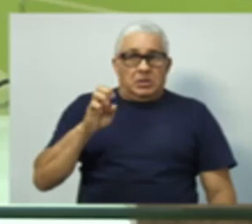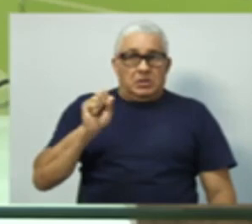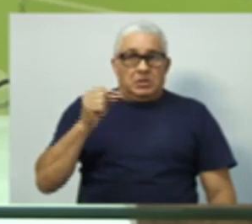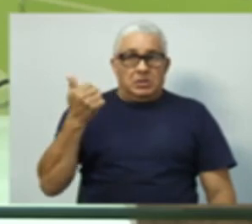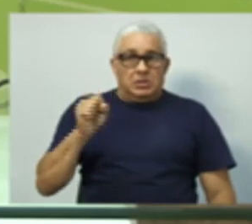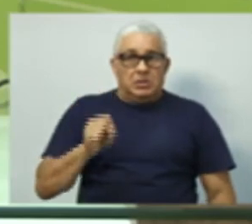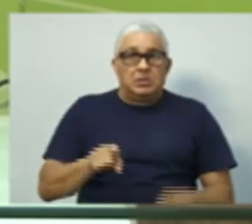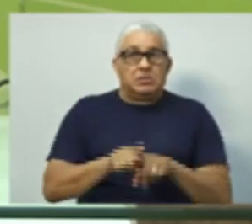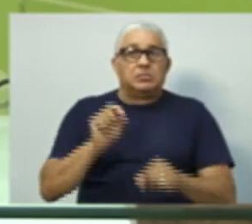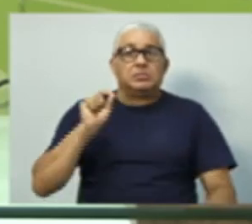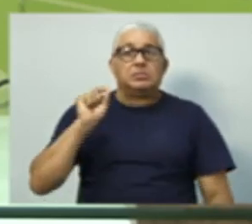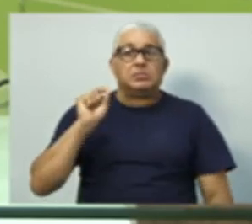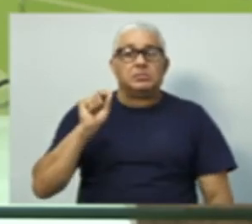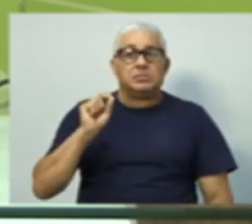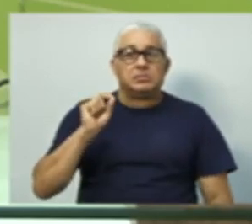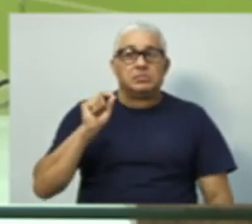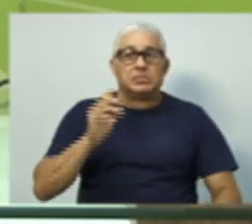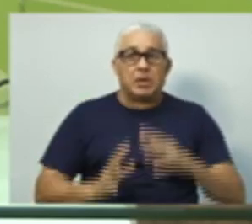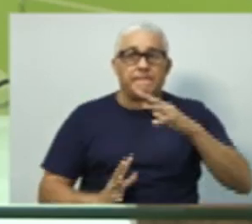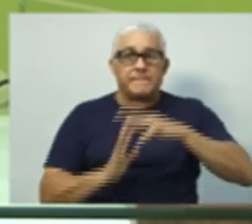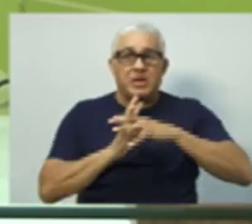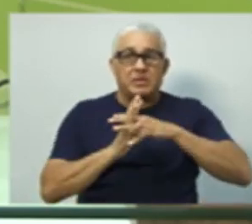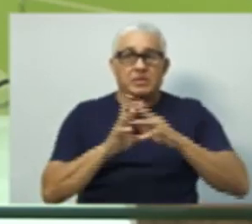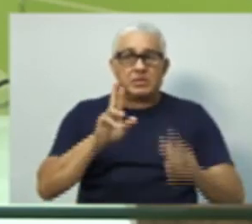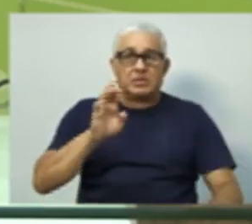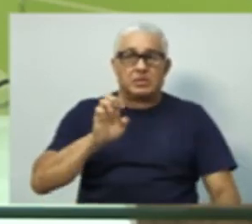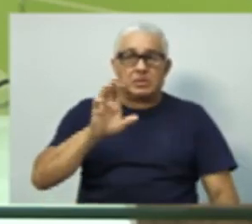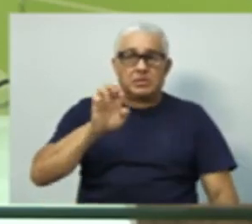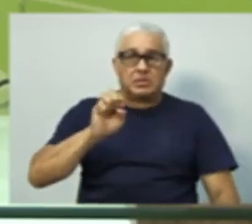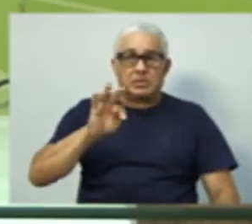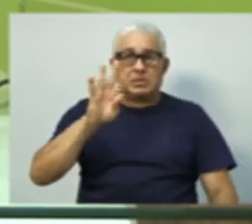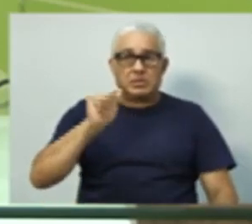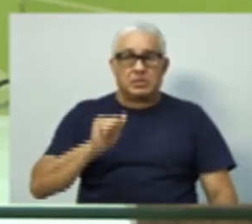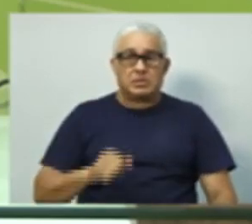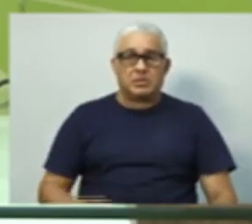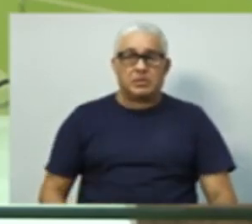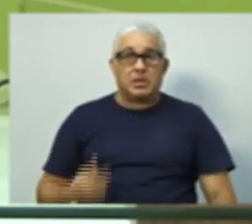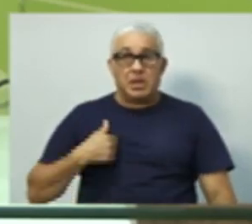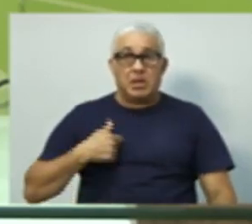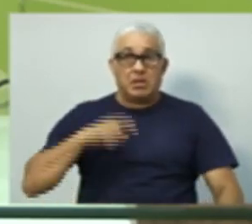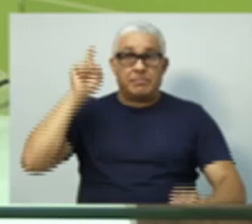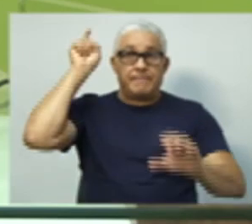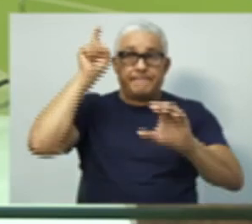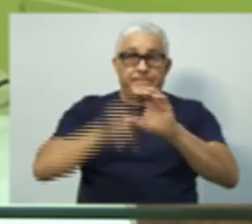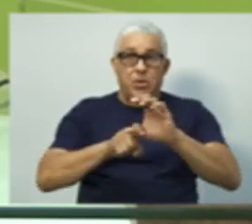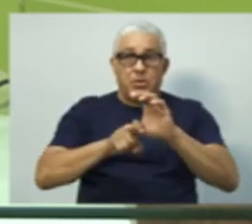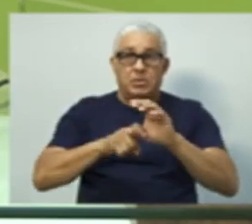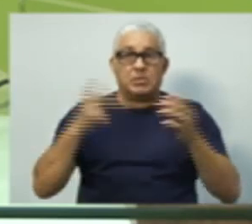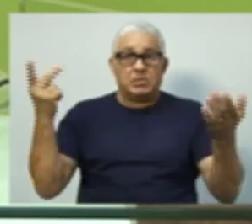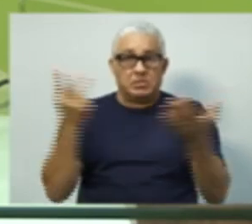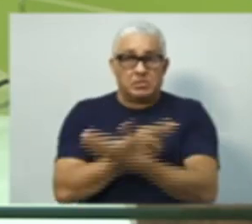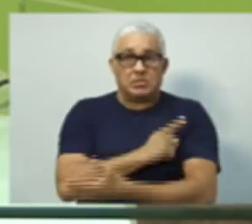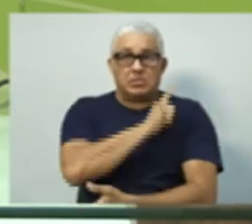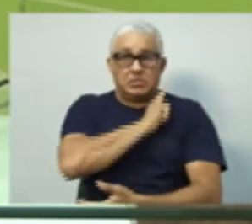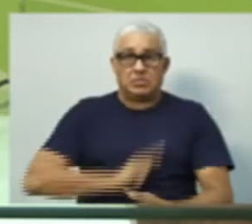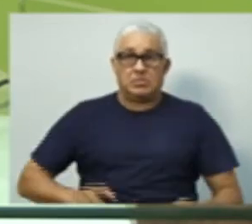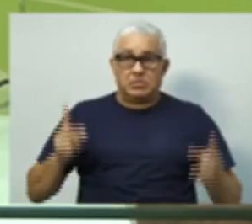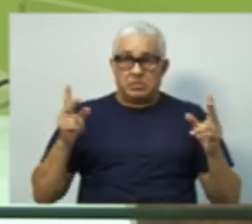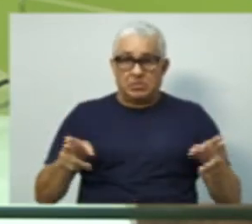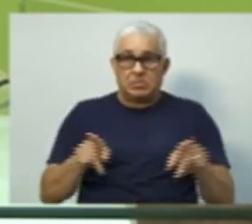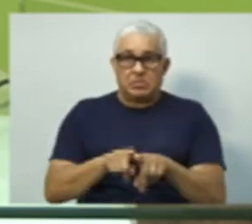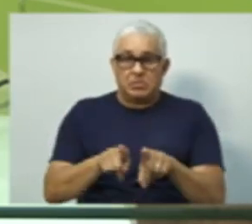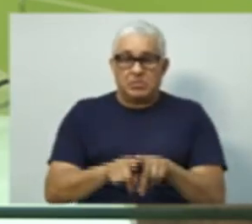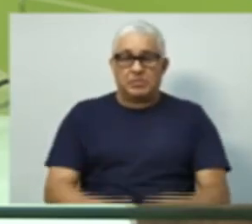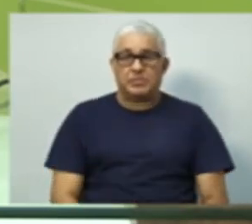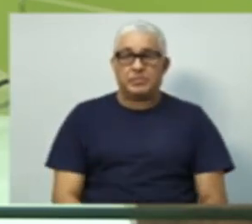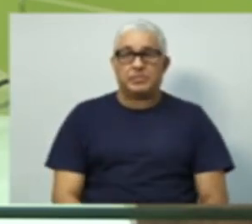esse dinheiro que vai ser, vai me possibilitar fazer a minha viagem no final do ano, fazer